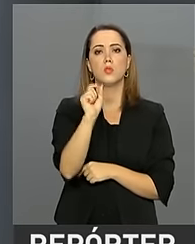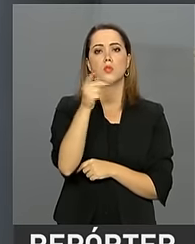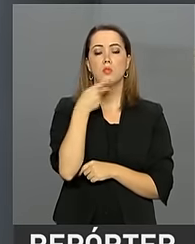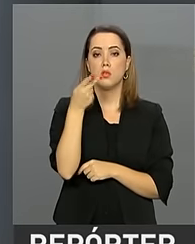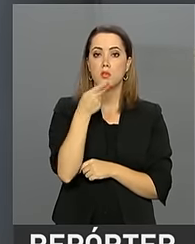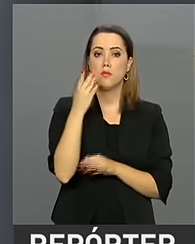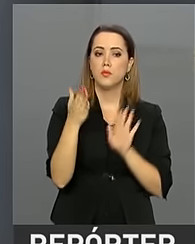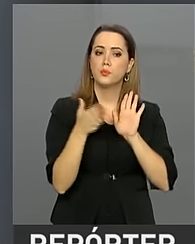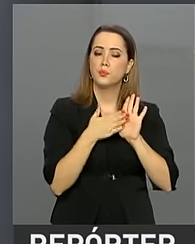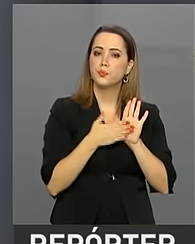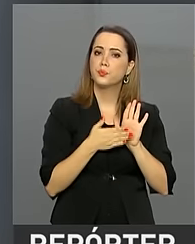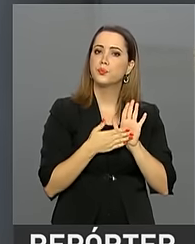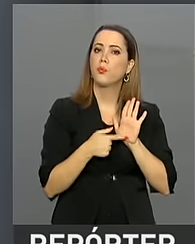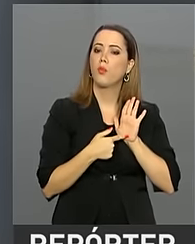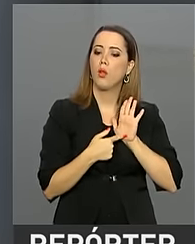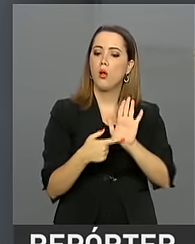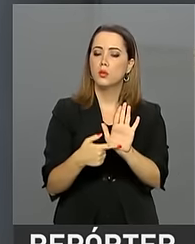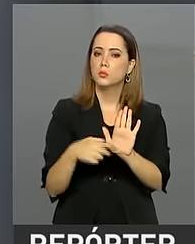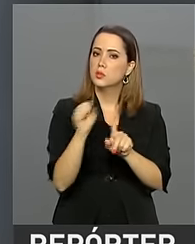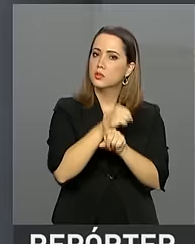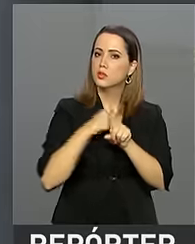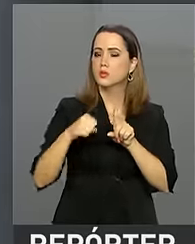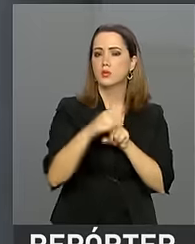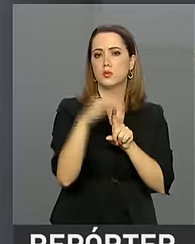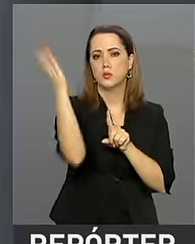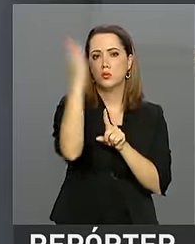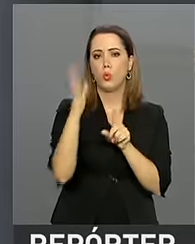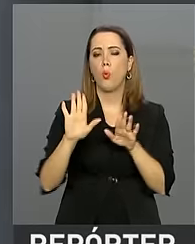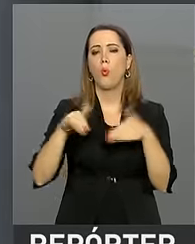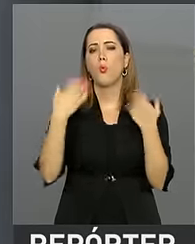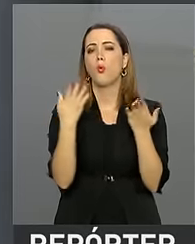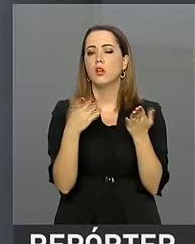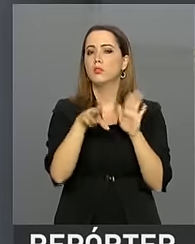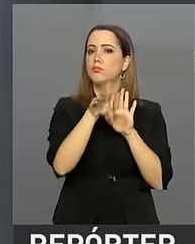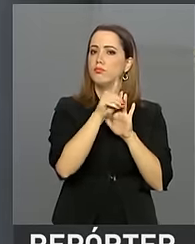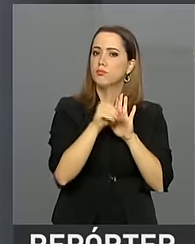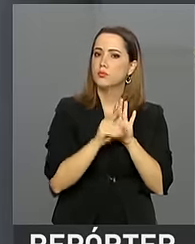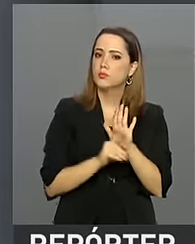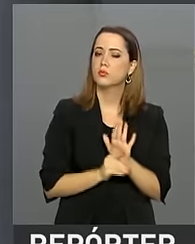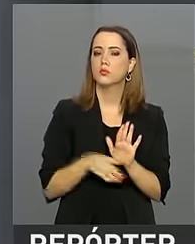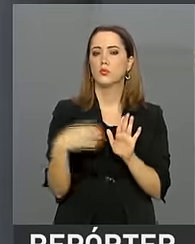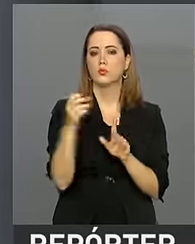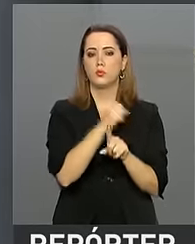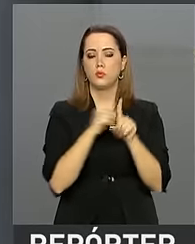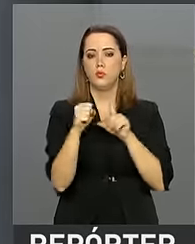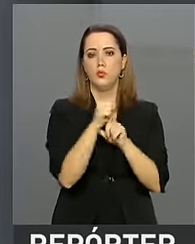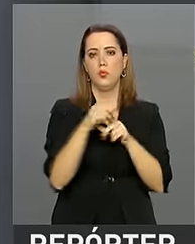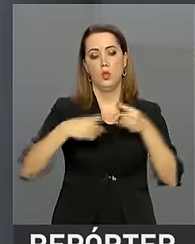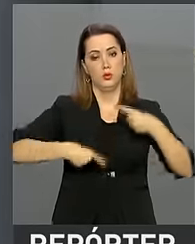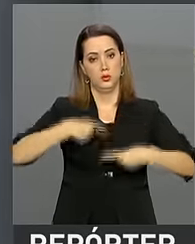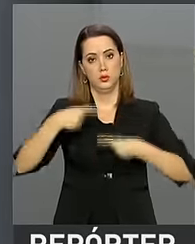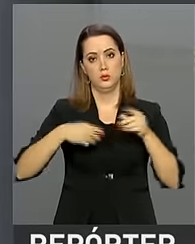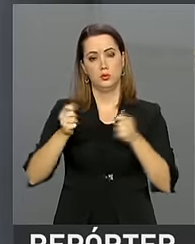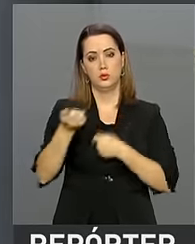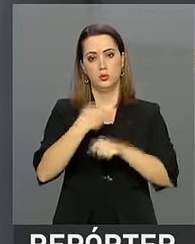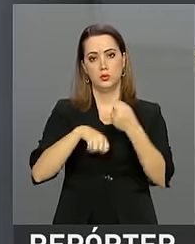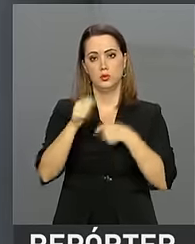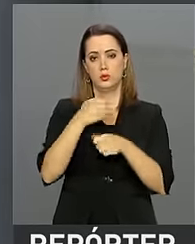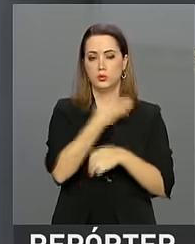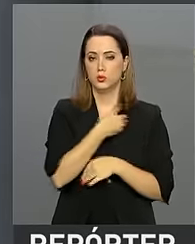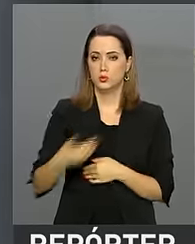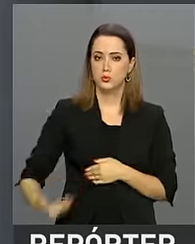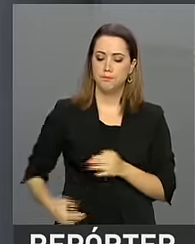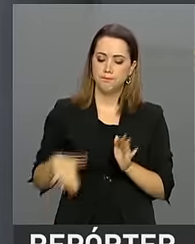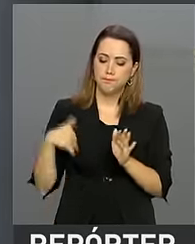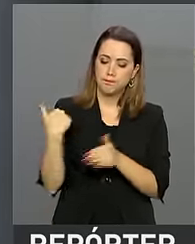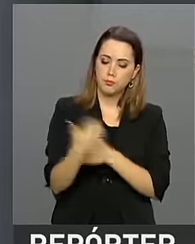vai apresentar à sociedade brasileira quais são as diretrizes sociais, políticas e econômicas do governo de agora em